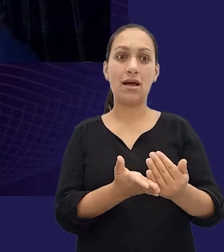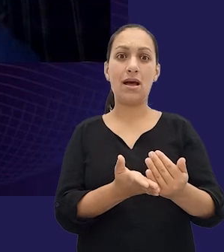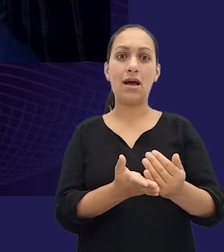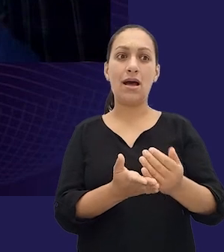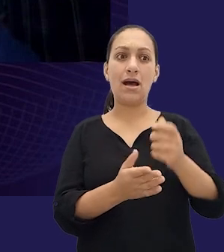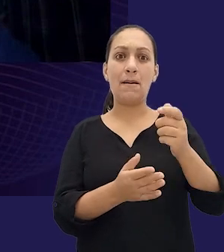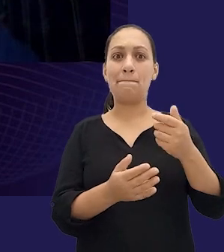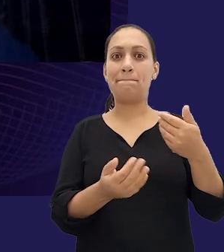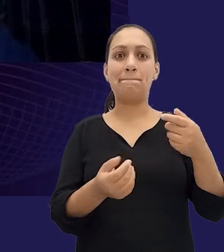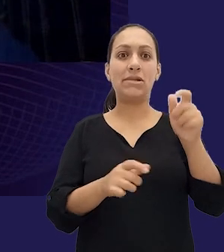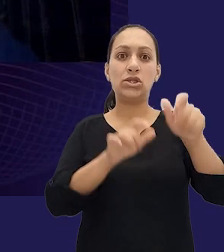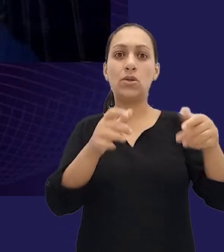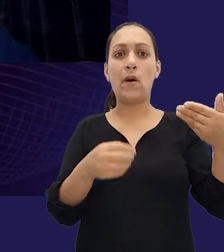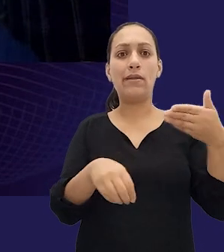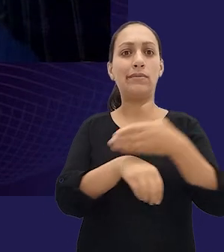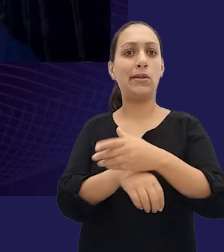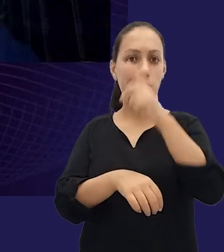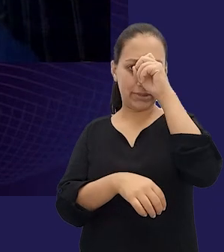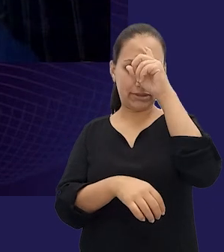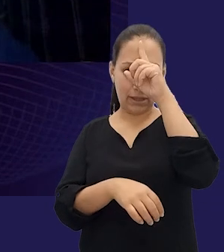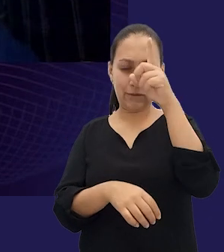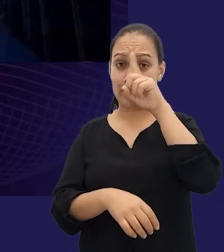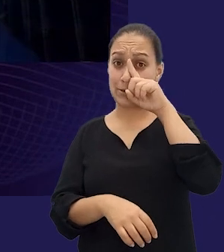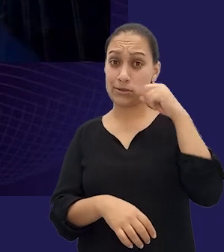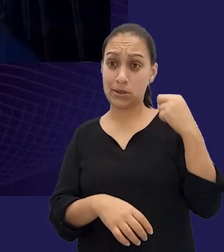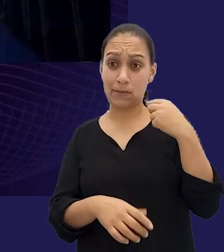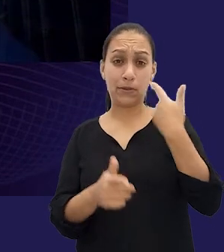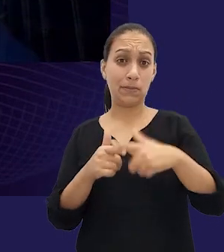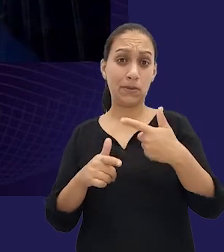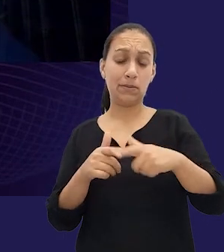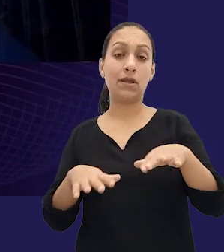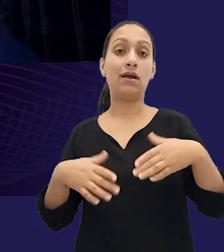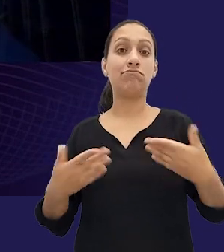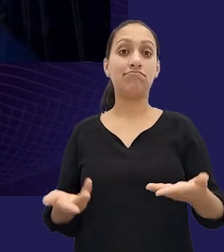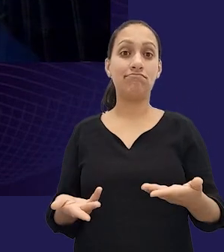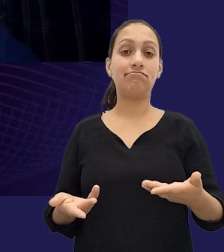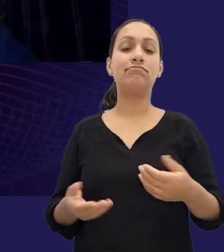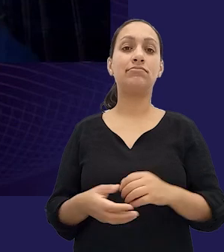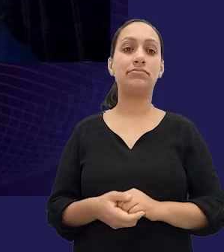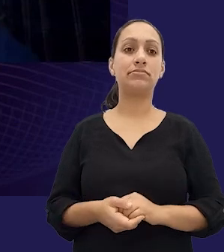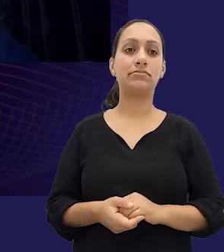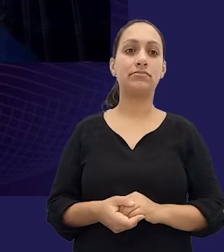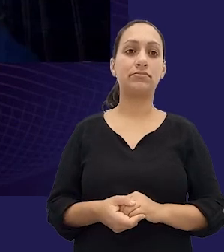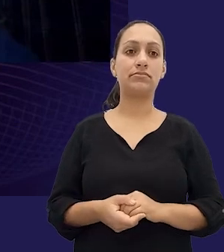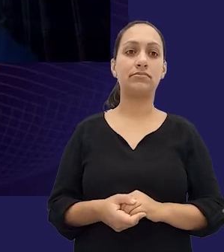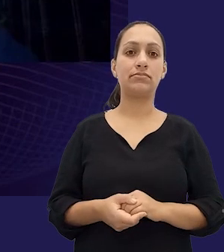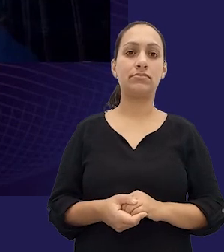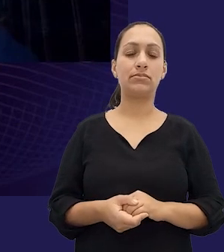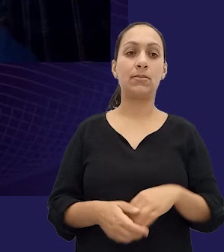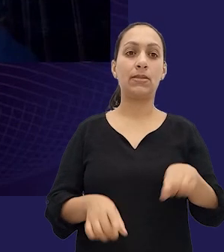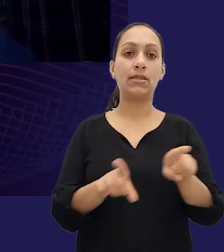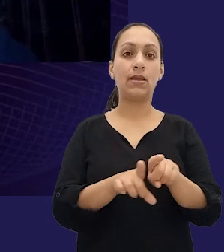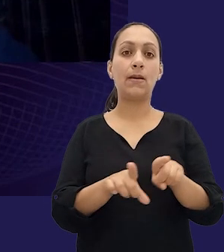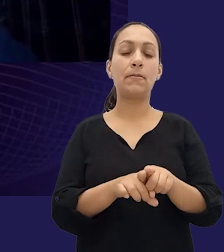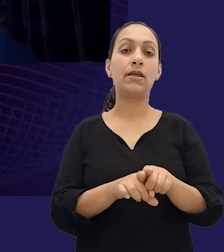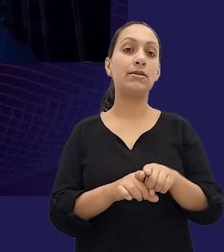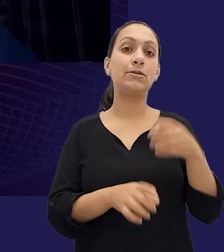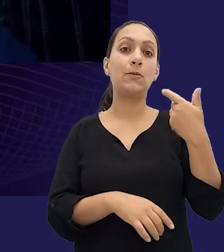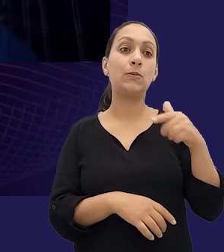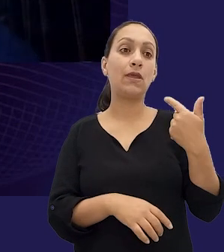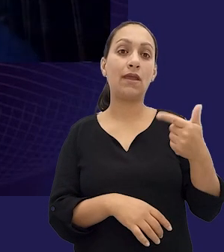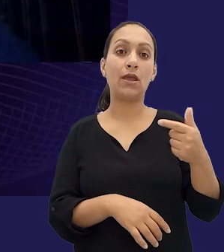tendo infecção, tendo problema, e não há bendito, na verdade, de um antimicrobiano que vai